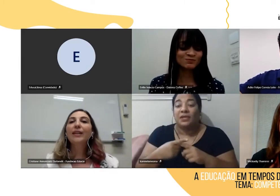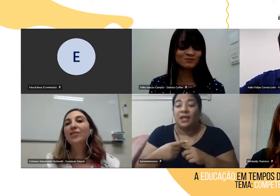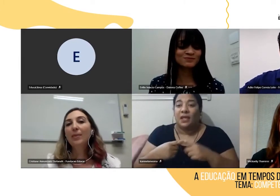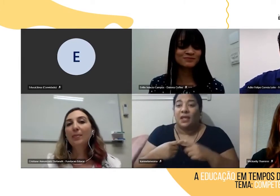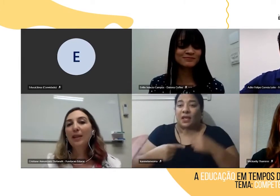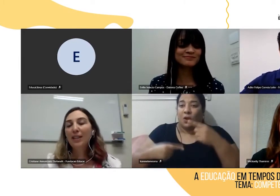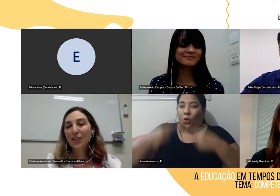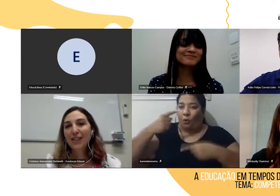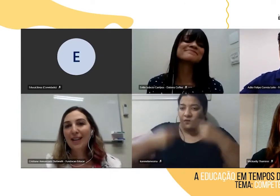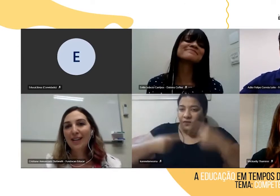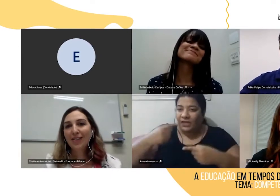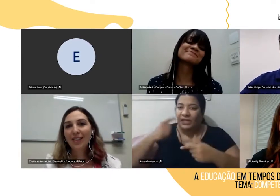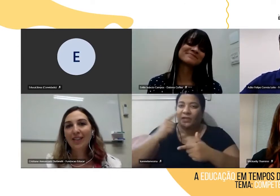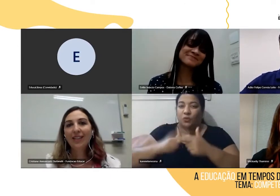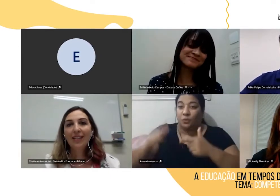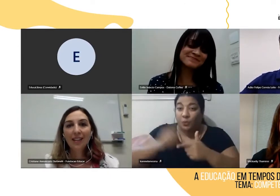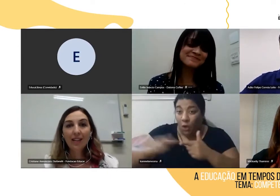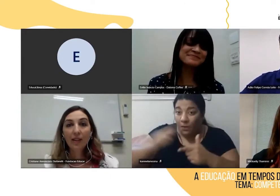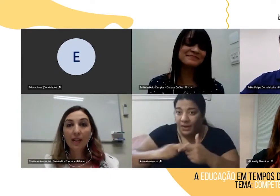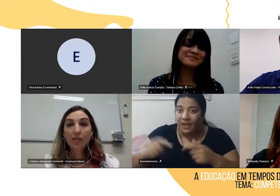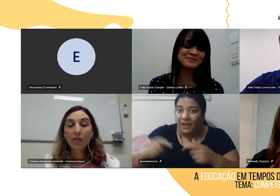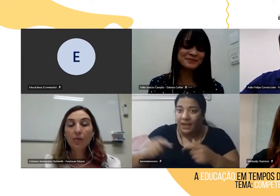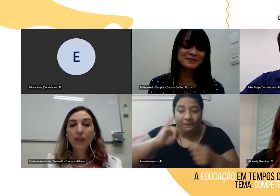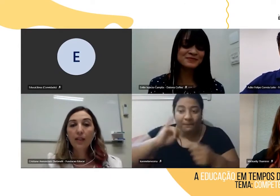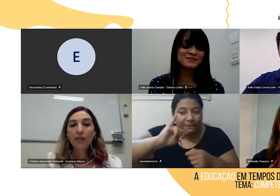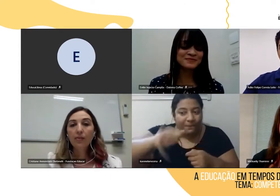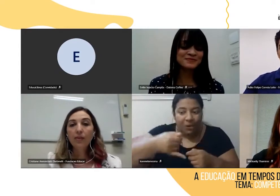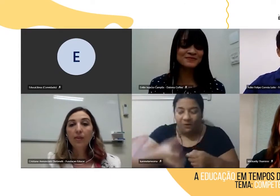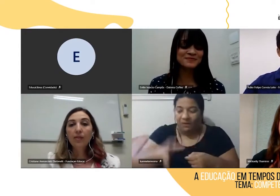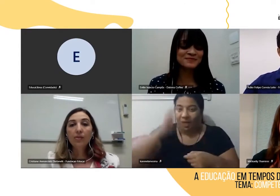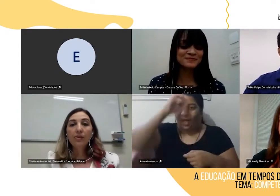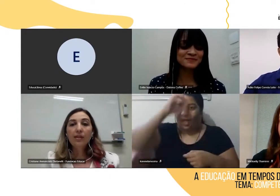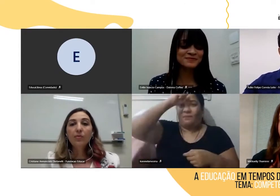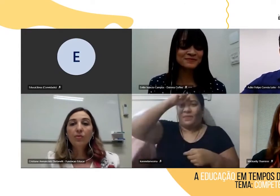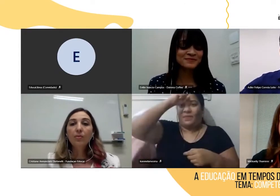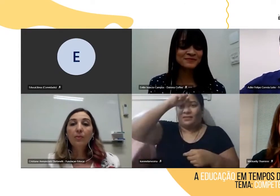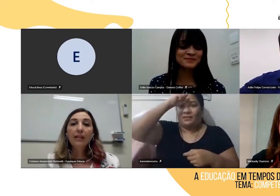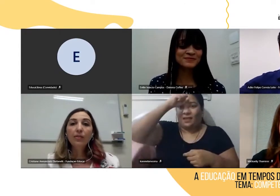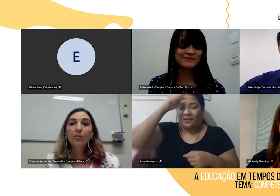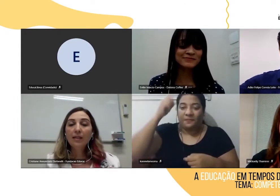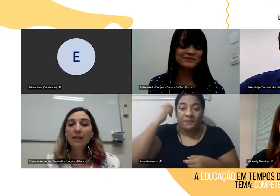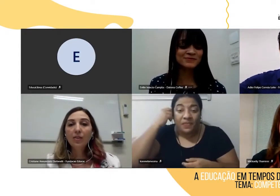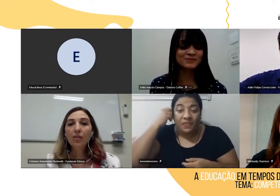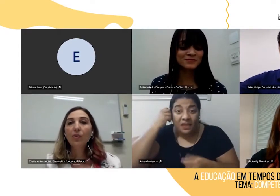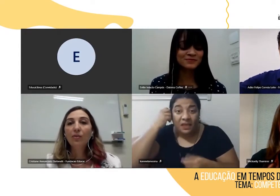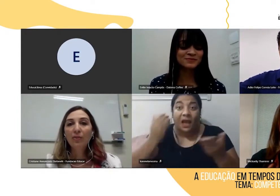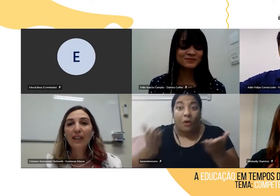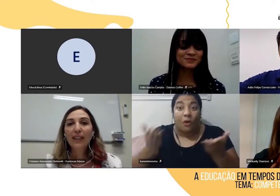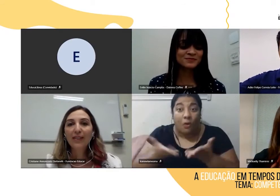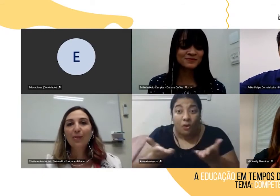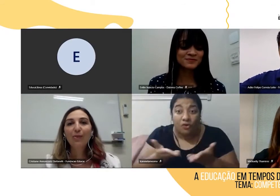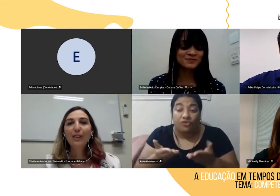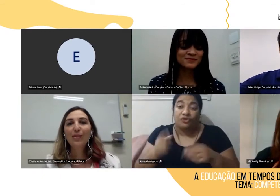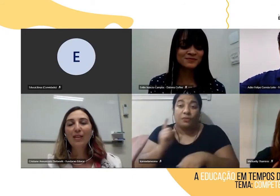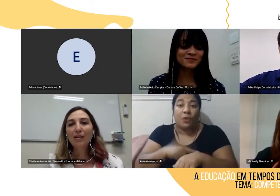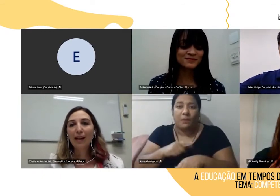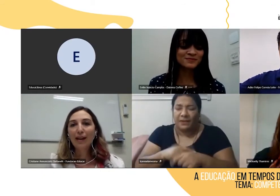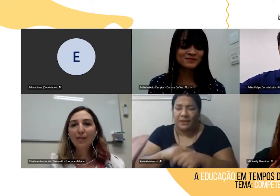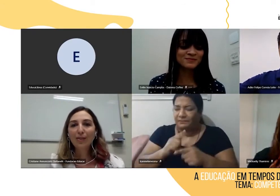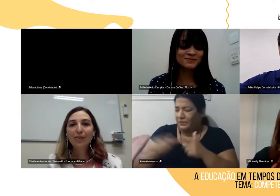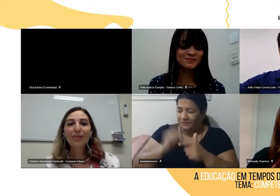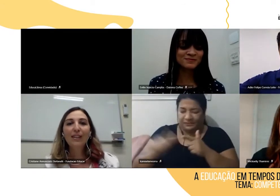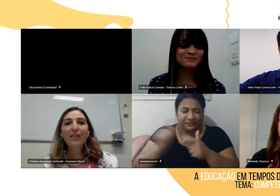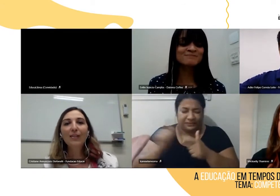oportunidades de aprendizagem. e eu acredito muito nisso. Então, nós estamos num momento de bastante conflito, conflitos